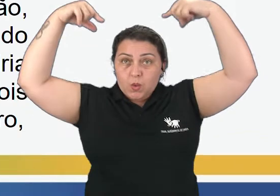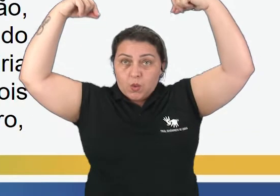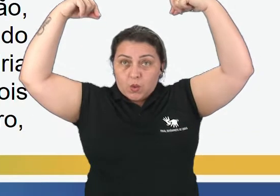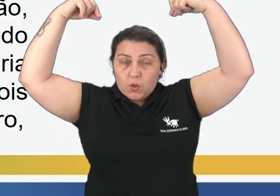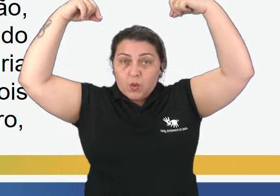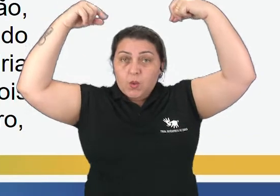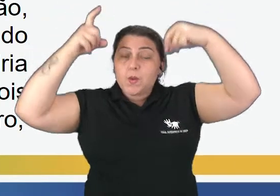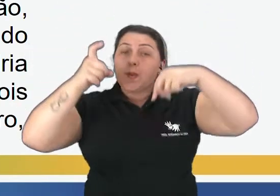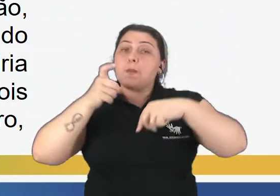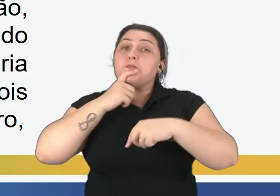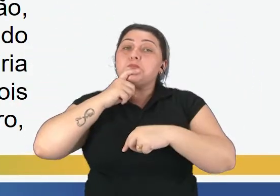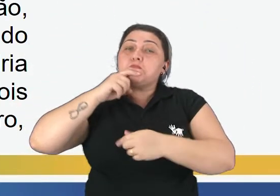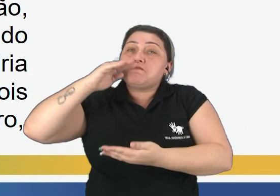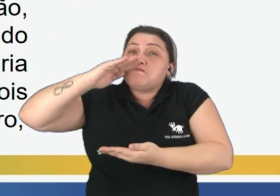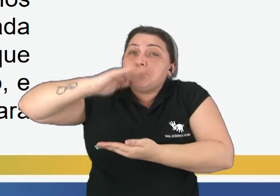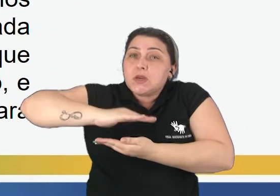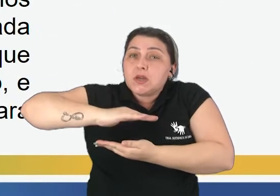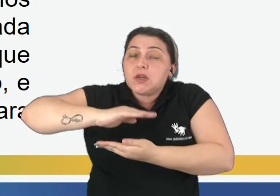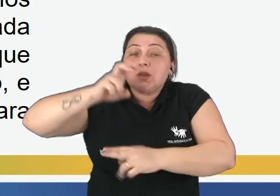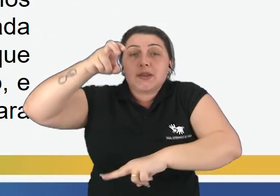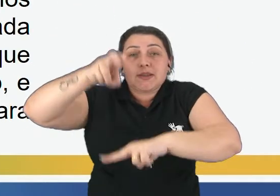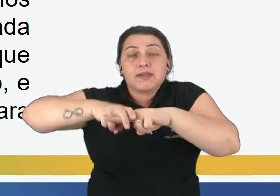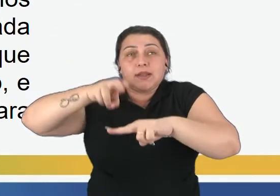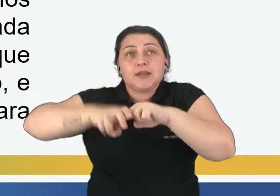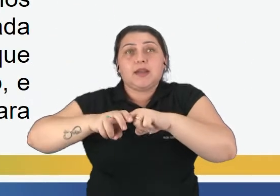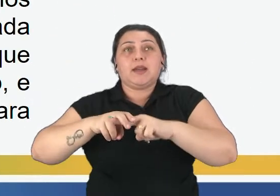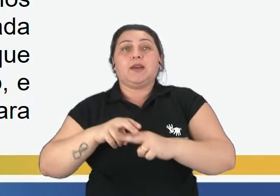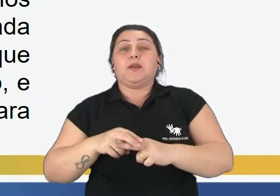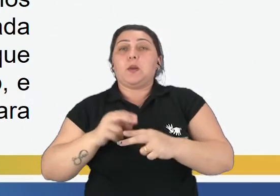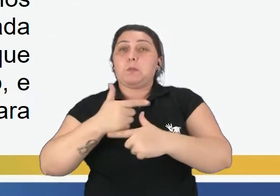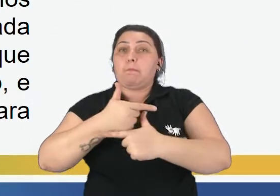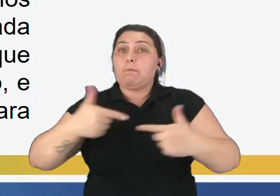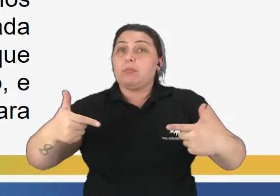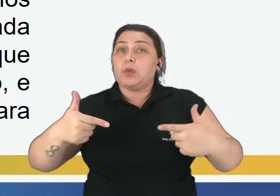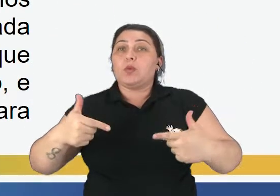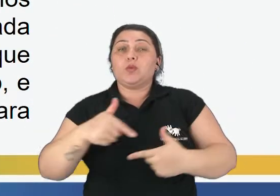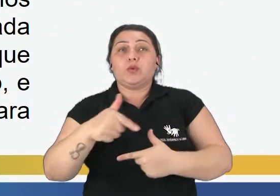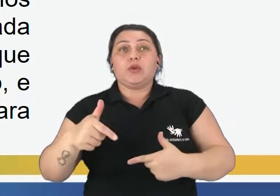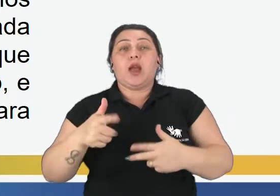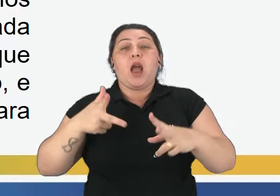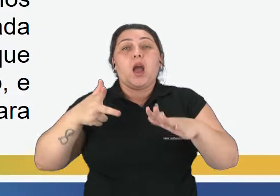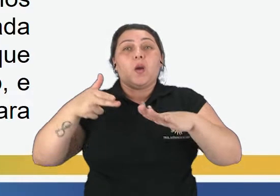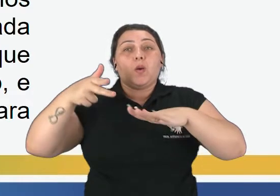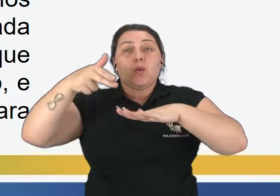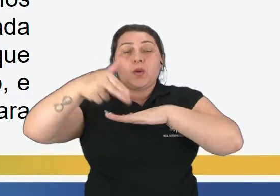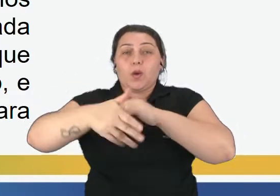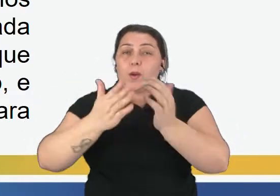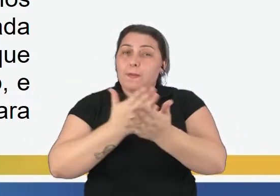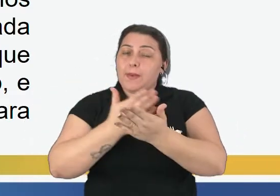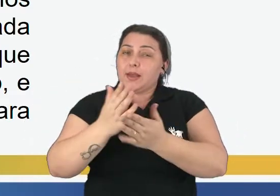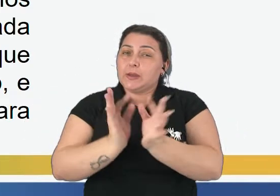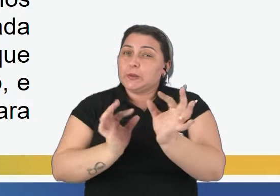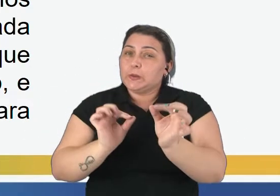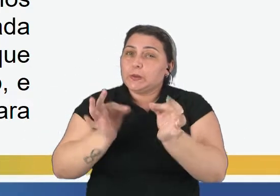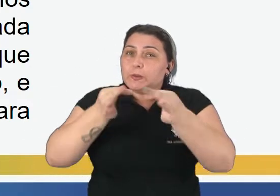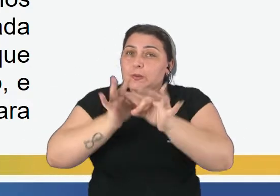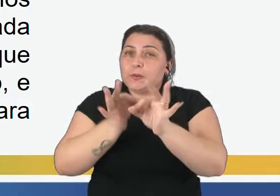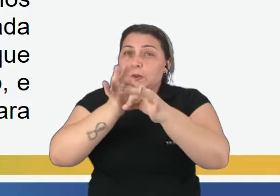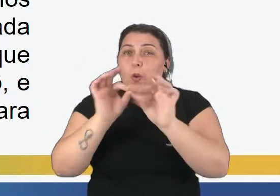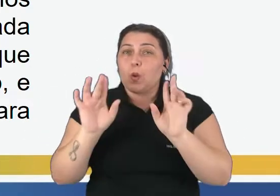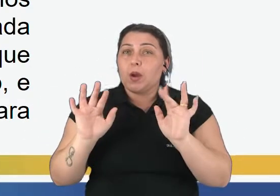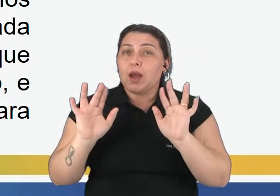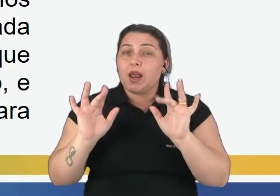se sentaram da bancada do sapateiro. Pegaram o couro cortando e começaram a pregar com seus